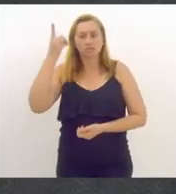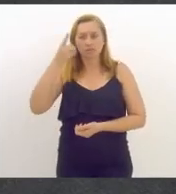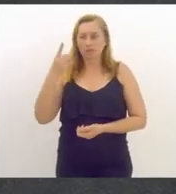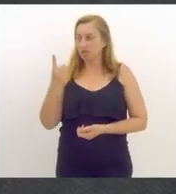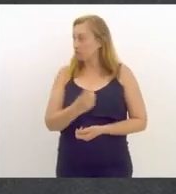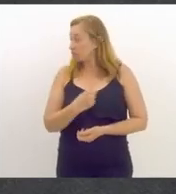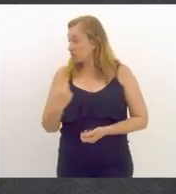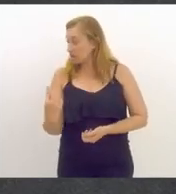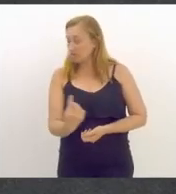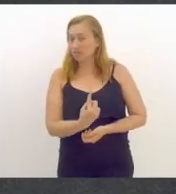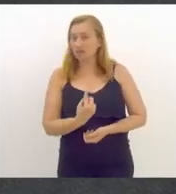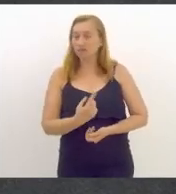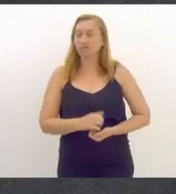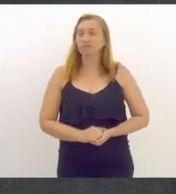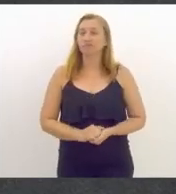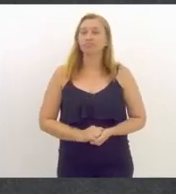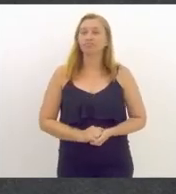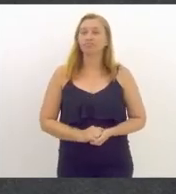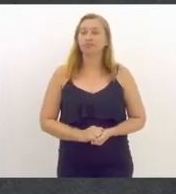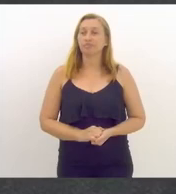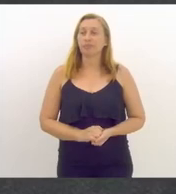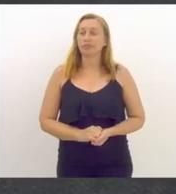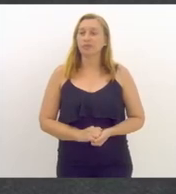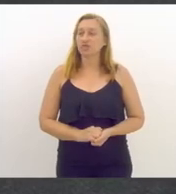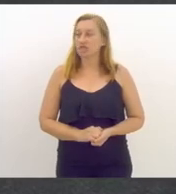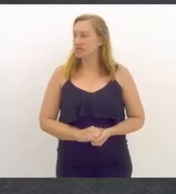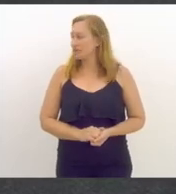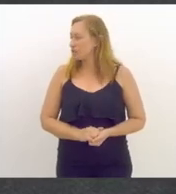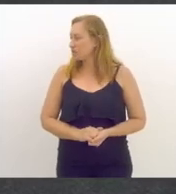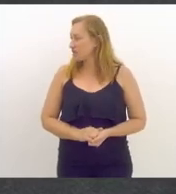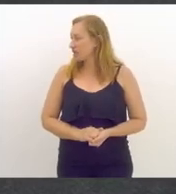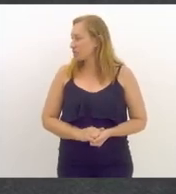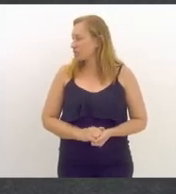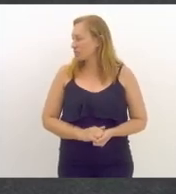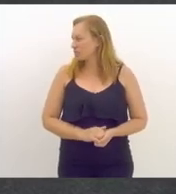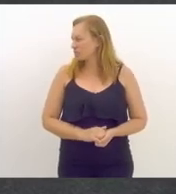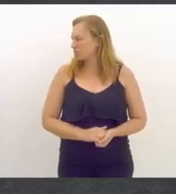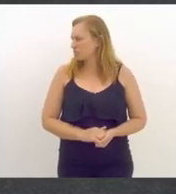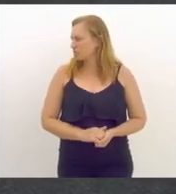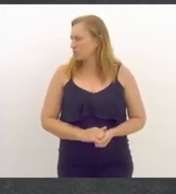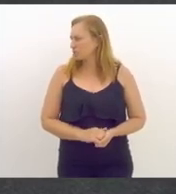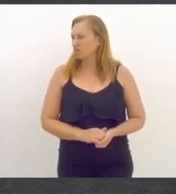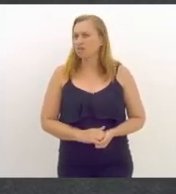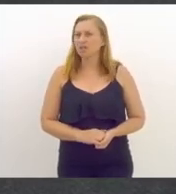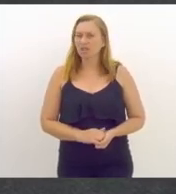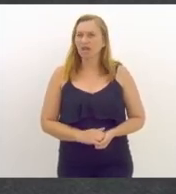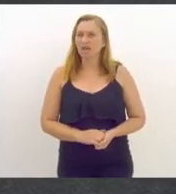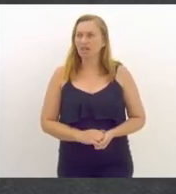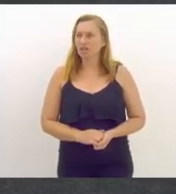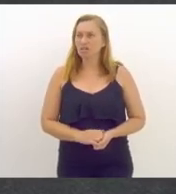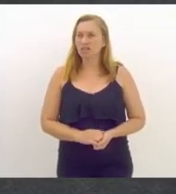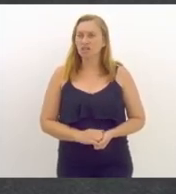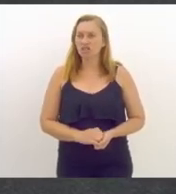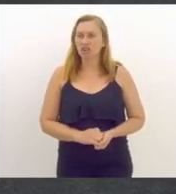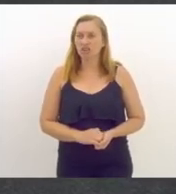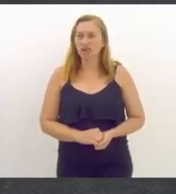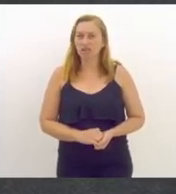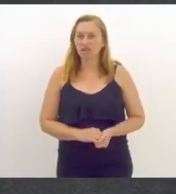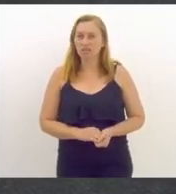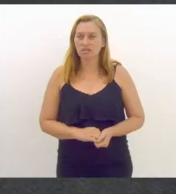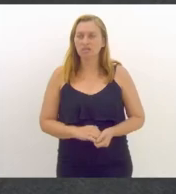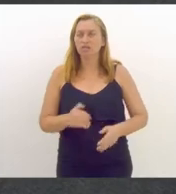da população no Rio de Janeiro todos nós conseguimos levar o nossos mandatos